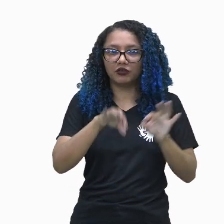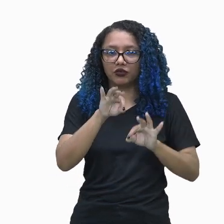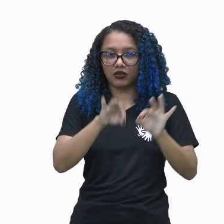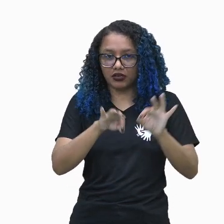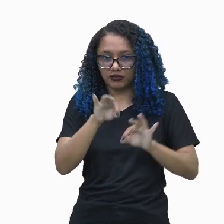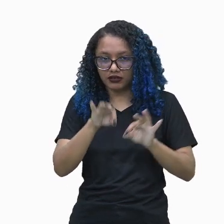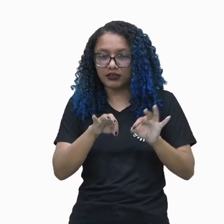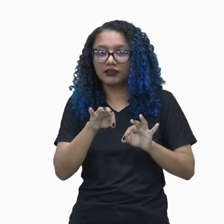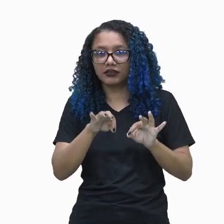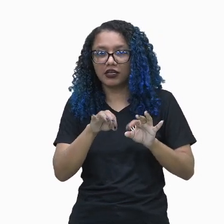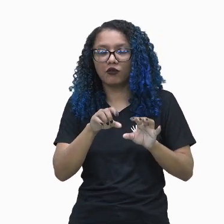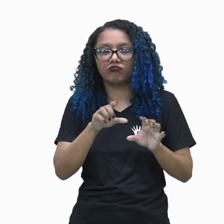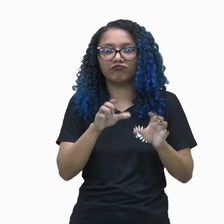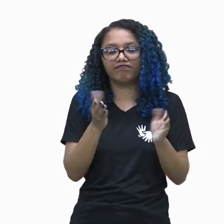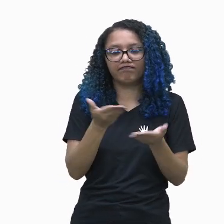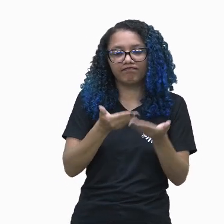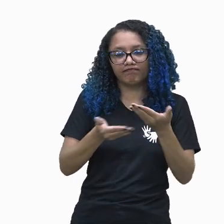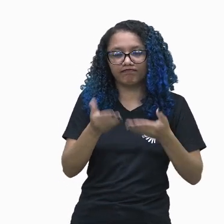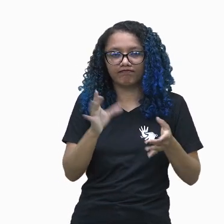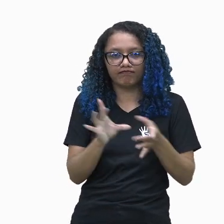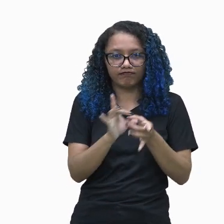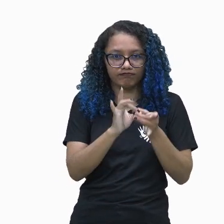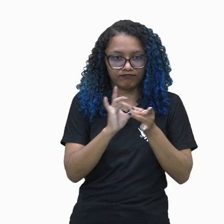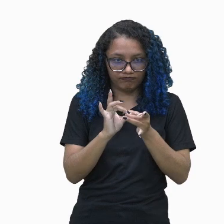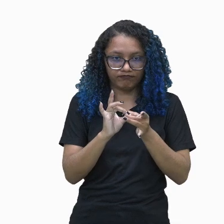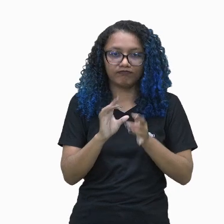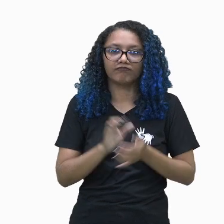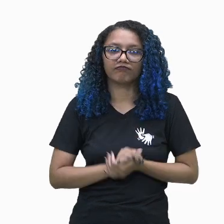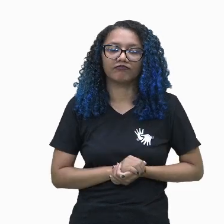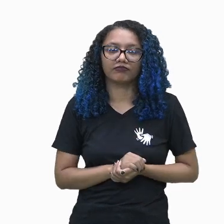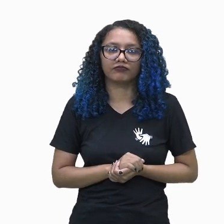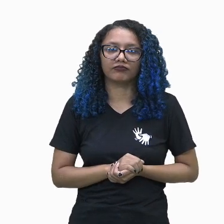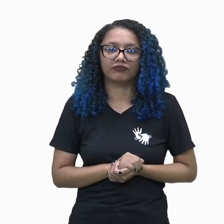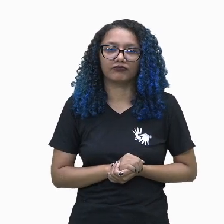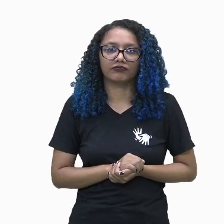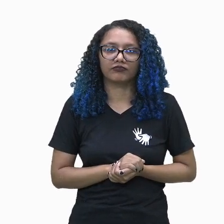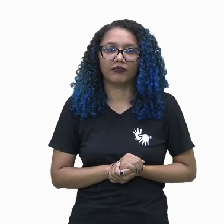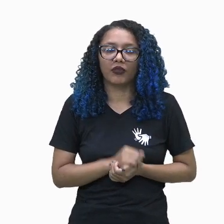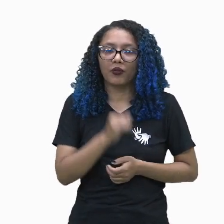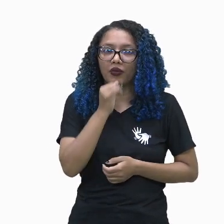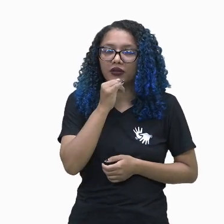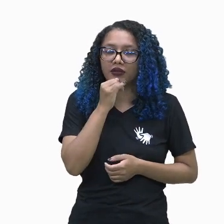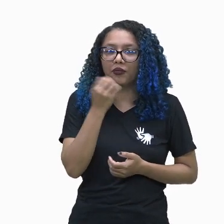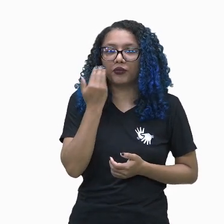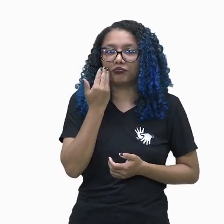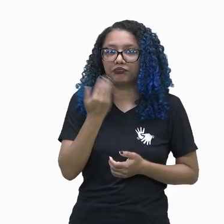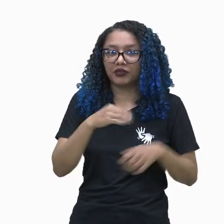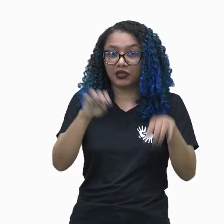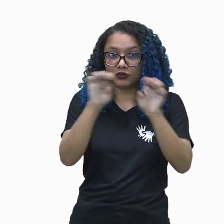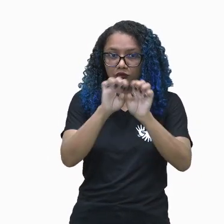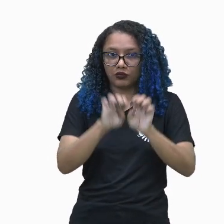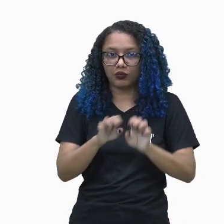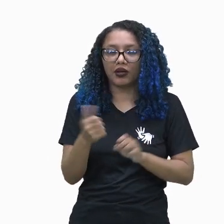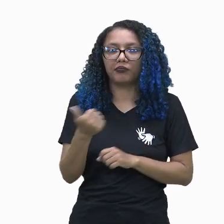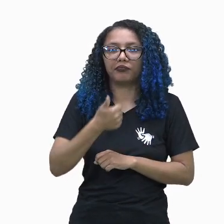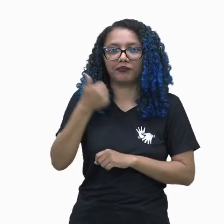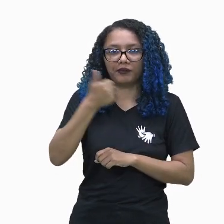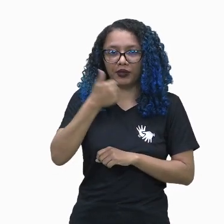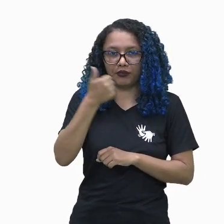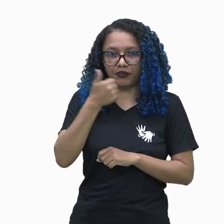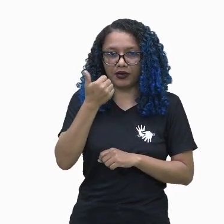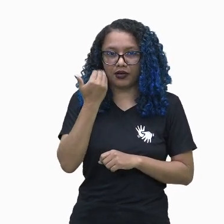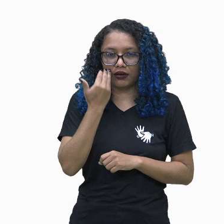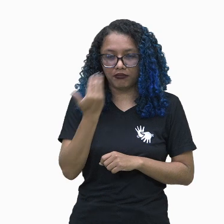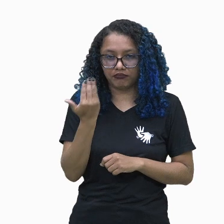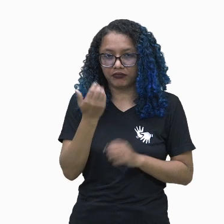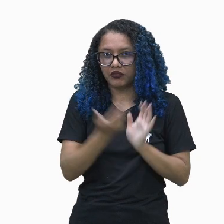interdependentes. Os principais níveis de estrutura das proteínas são a estrutura primária, né, trago para vocês um esquema